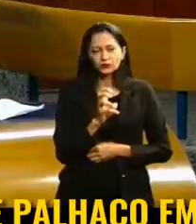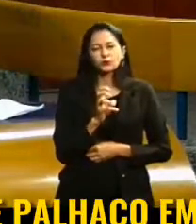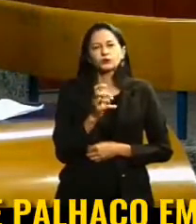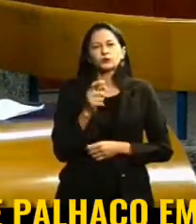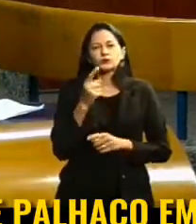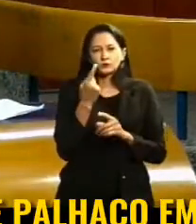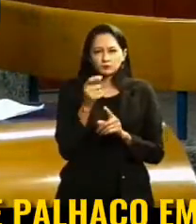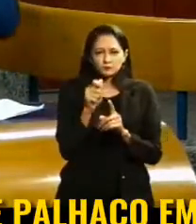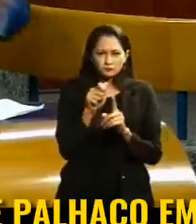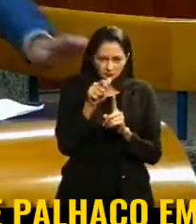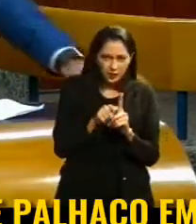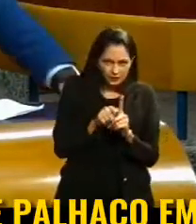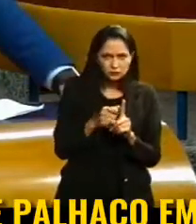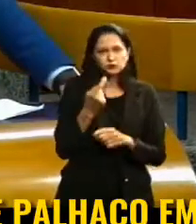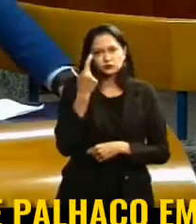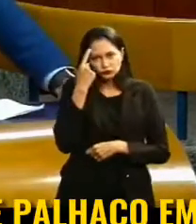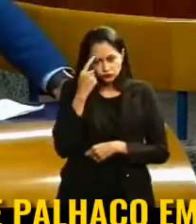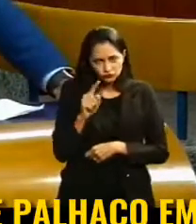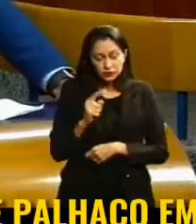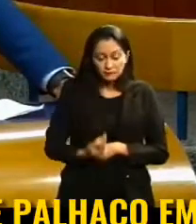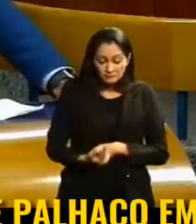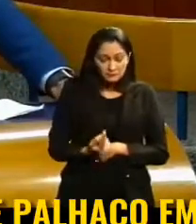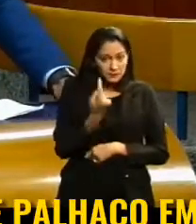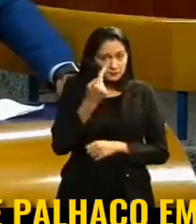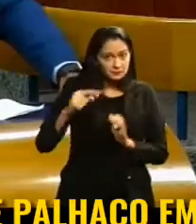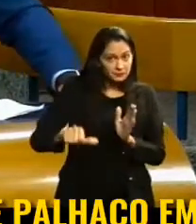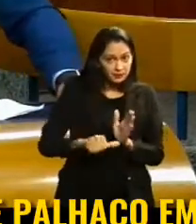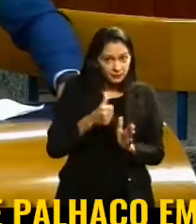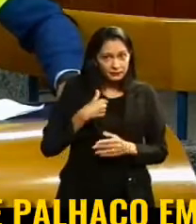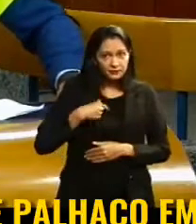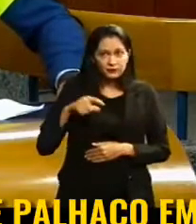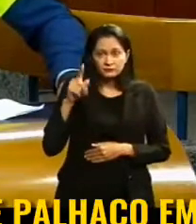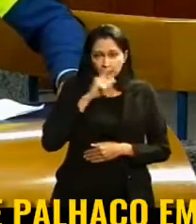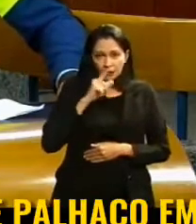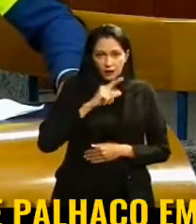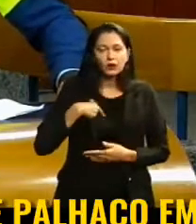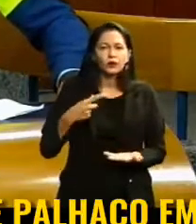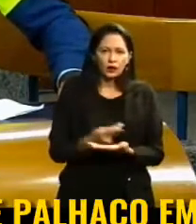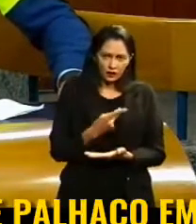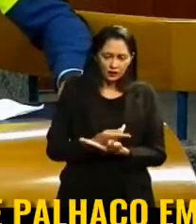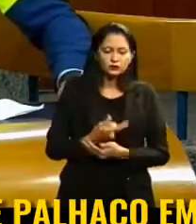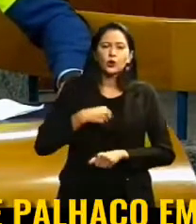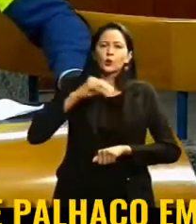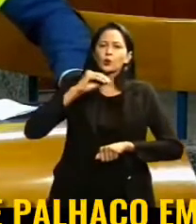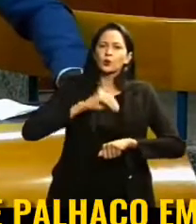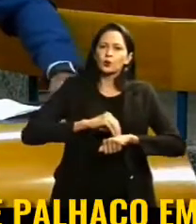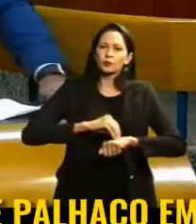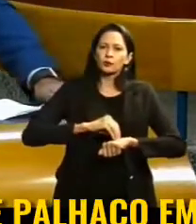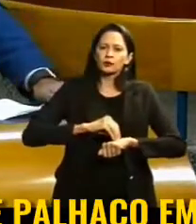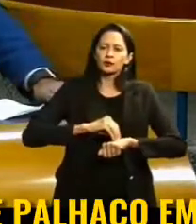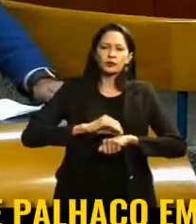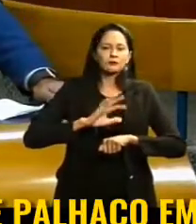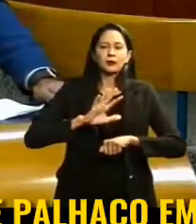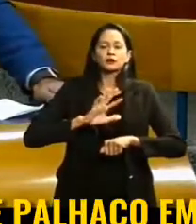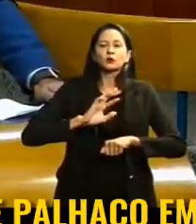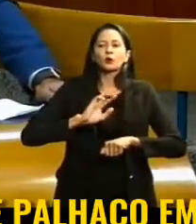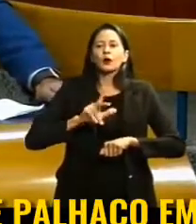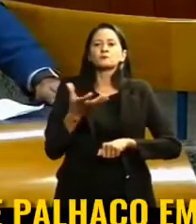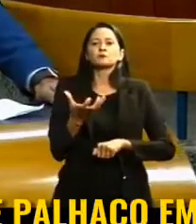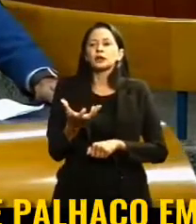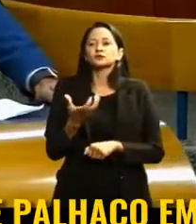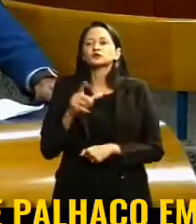1 mês e 1 dia. Foi o primeiro erro que eu cometi, mas eu tive a culpa, mas eu não tive o dolo. Eu não